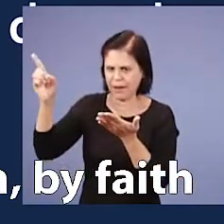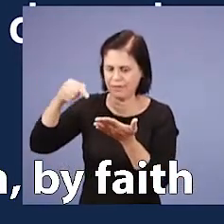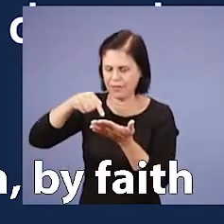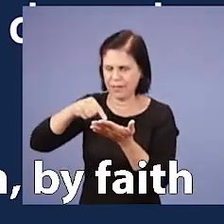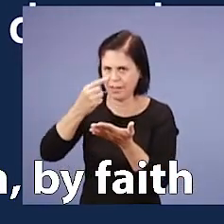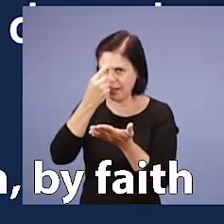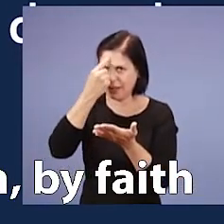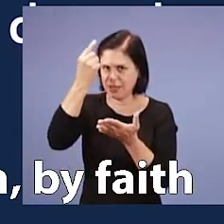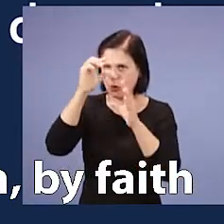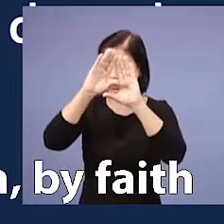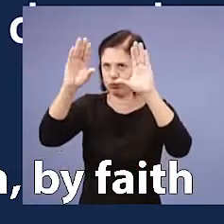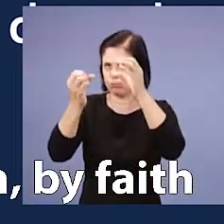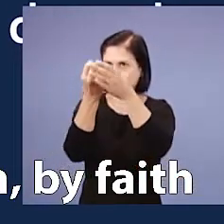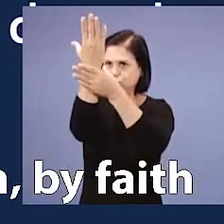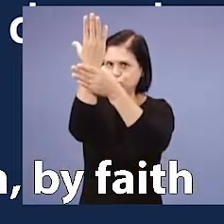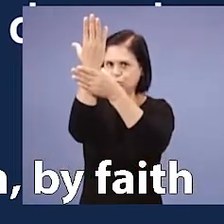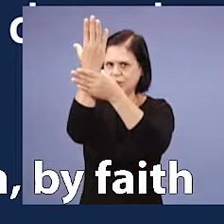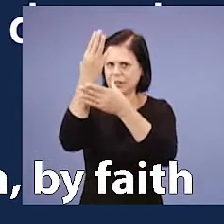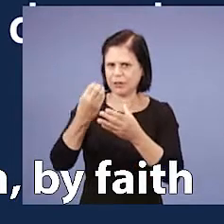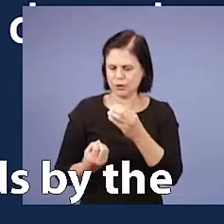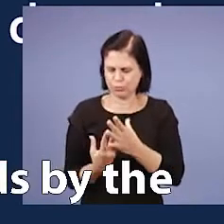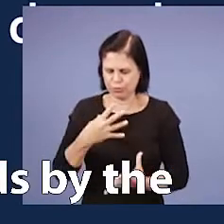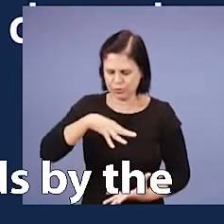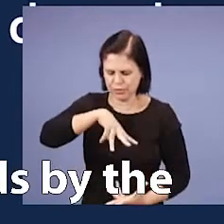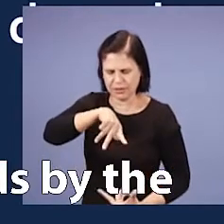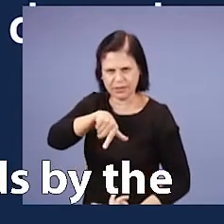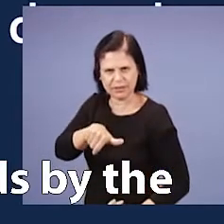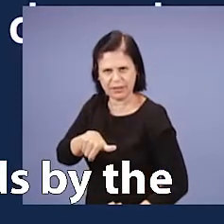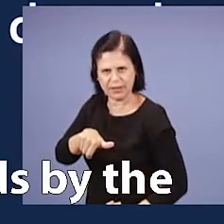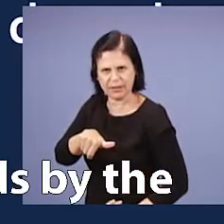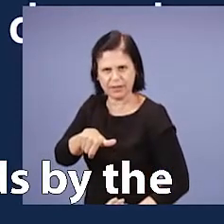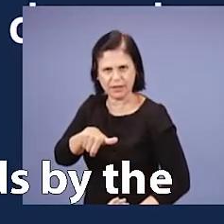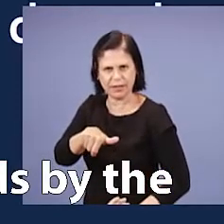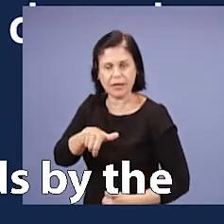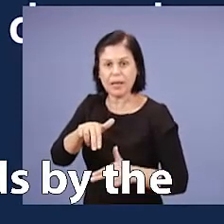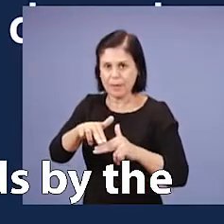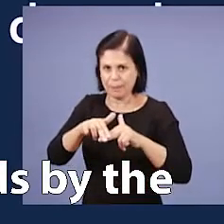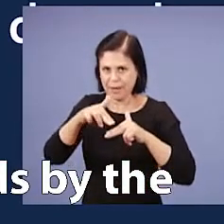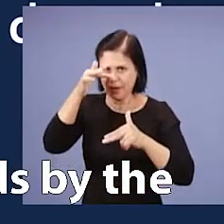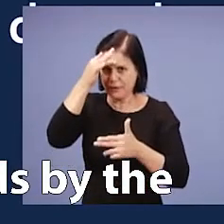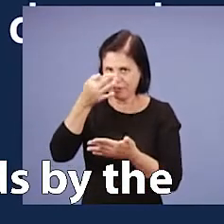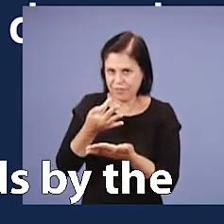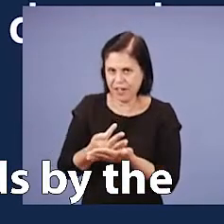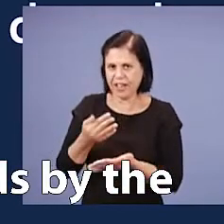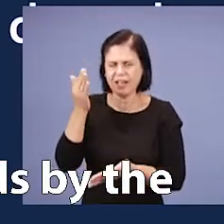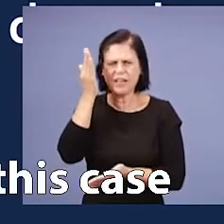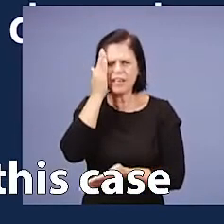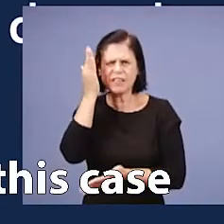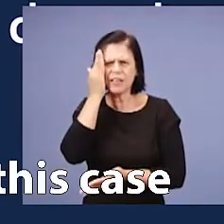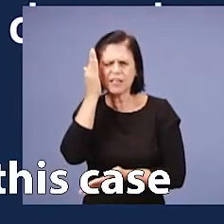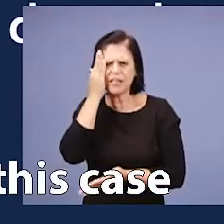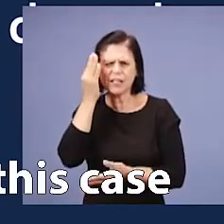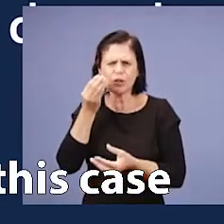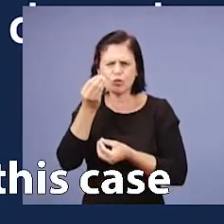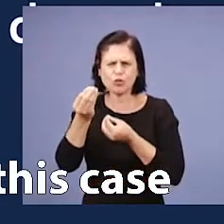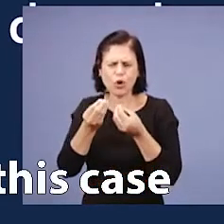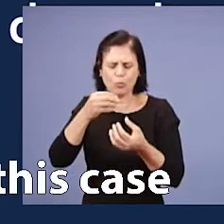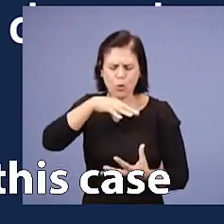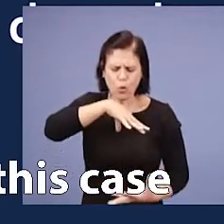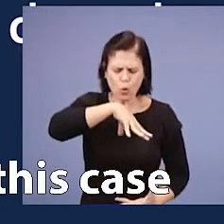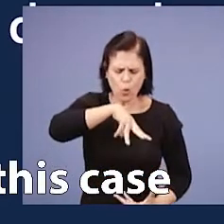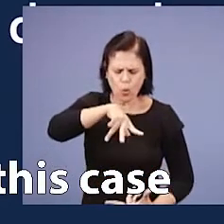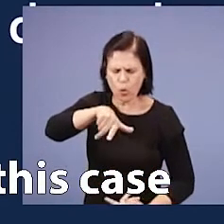o céu ea terra pela fé agora entendemos que os mundos pela palavra de deus